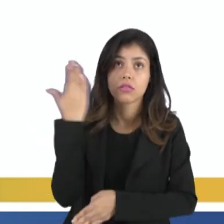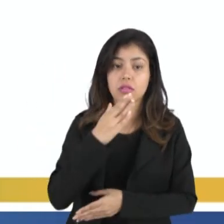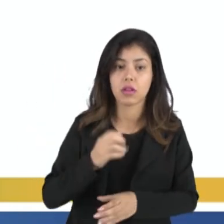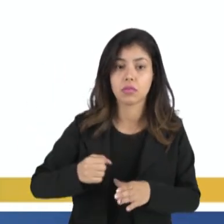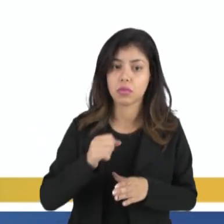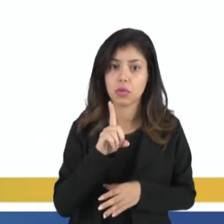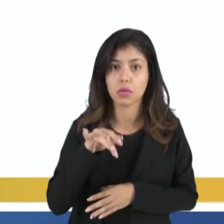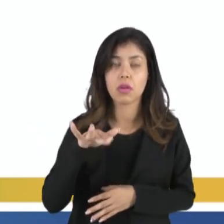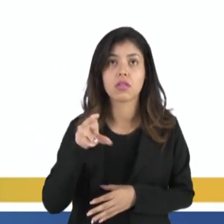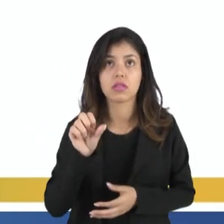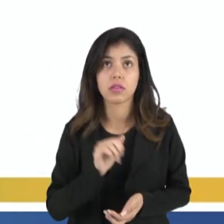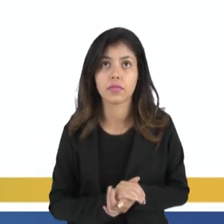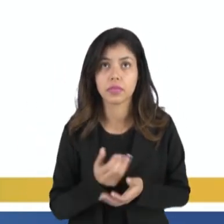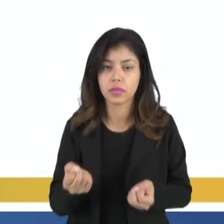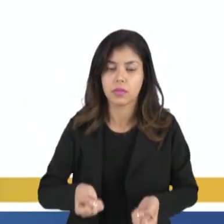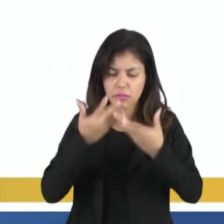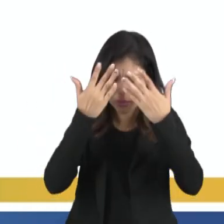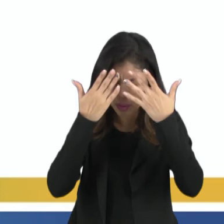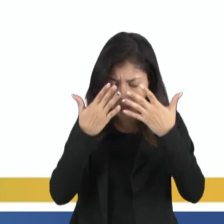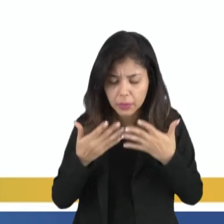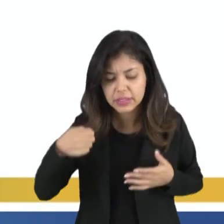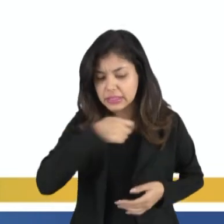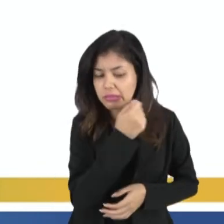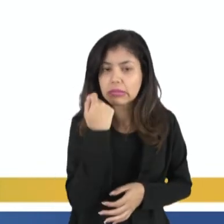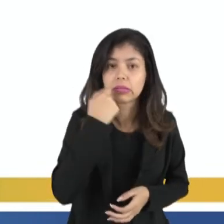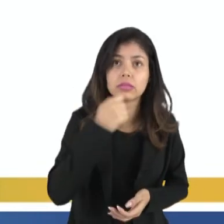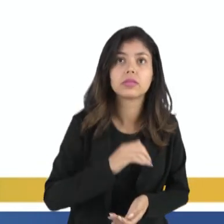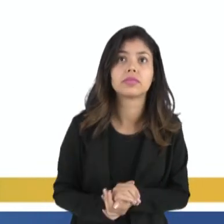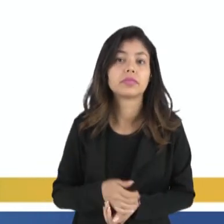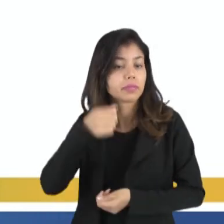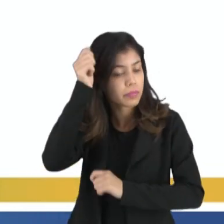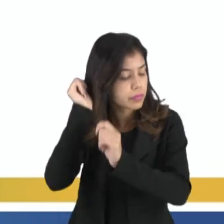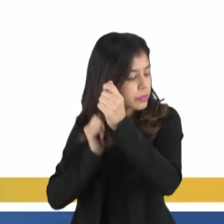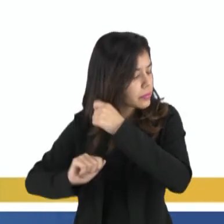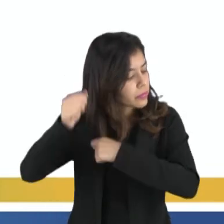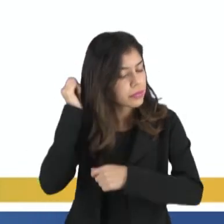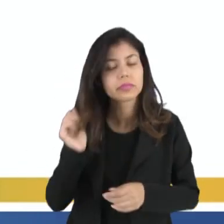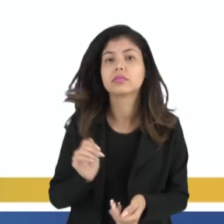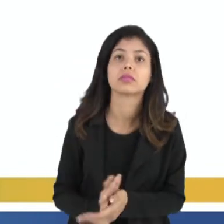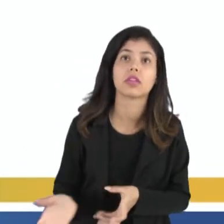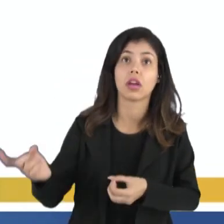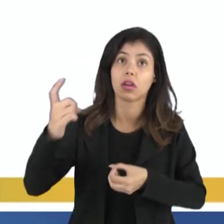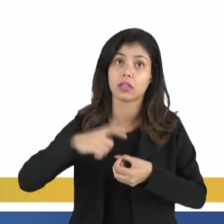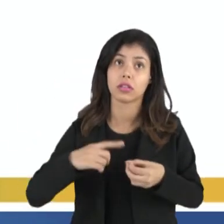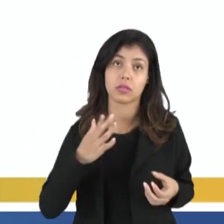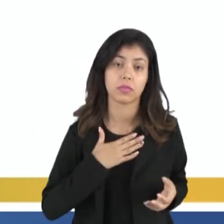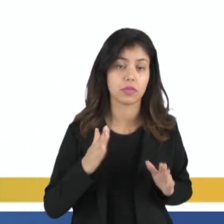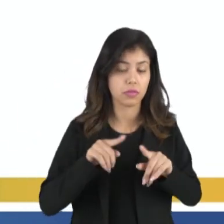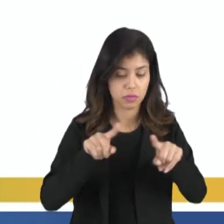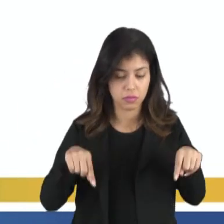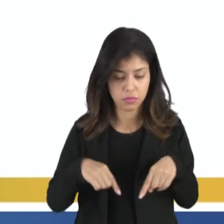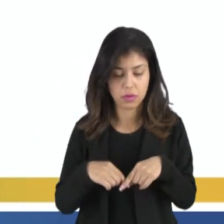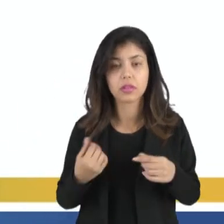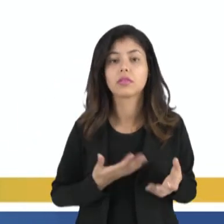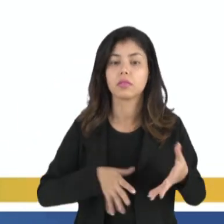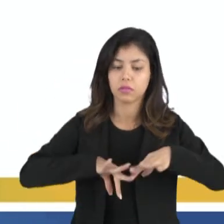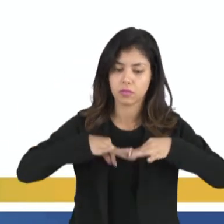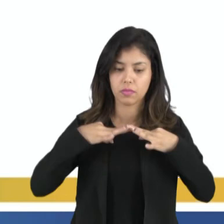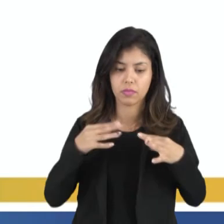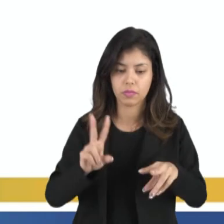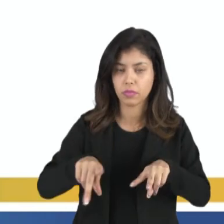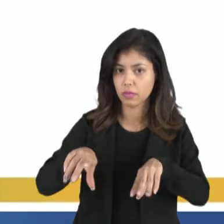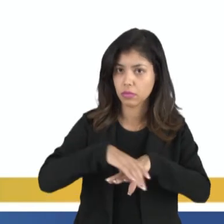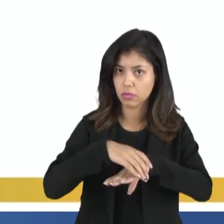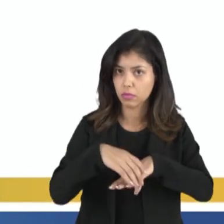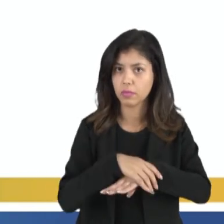à cozinha. Lavei o rosto, os dentes, penteei-me e, voltando ao meu quarto, vesti-me. Calcei